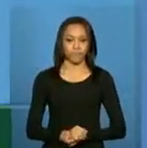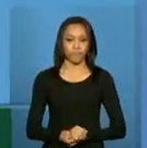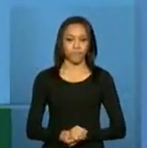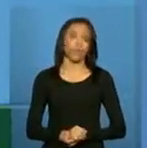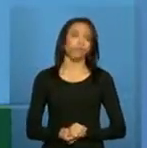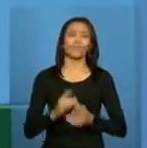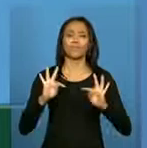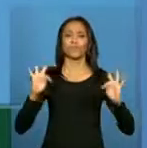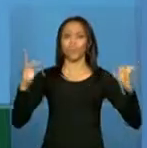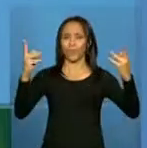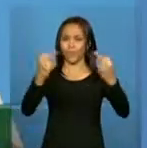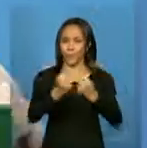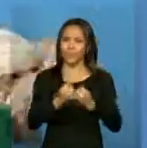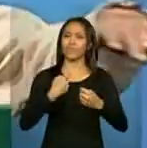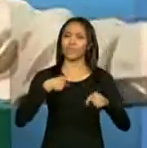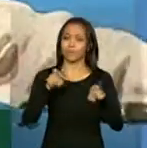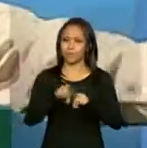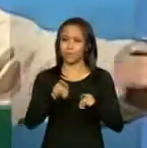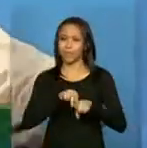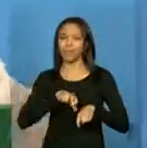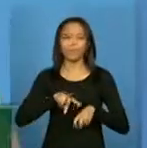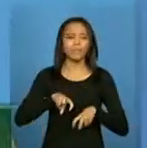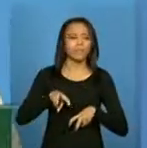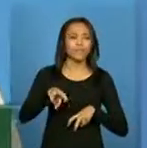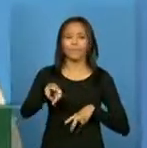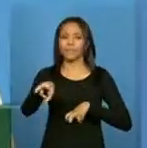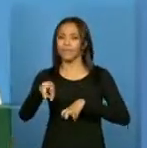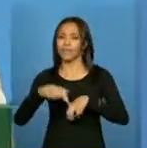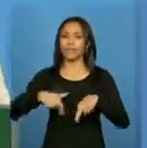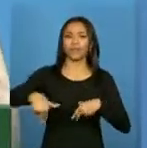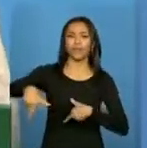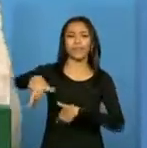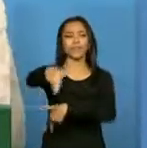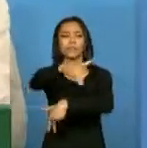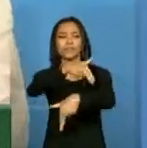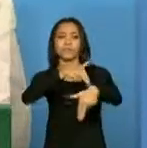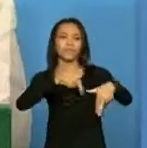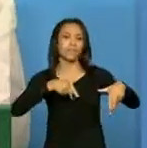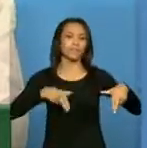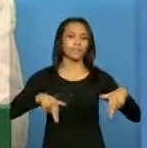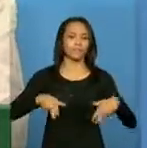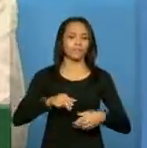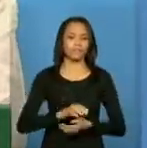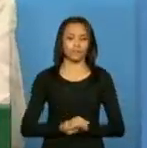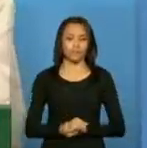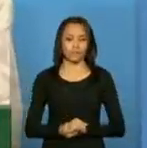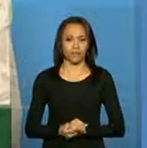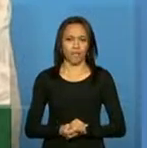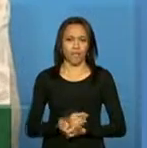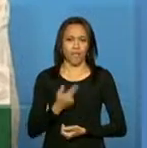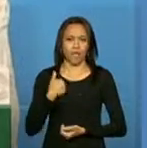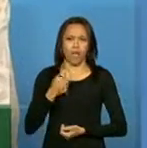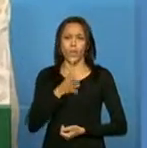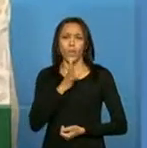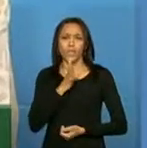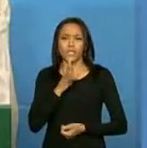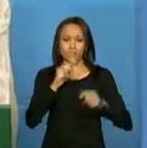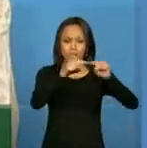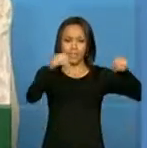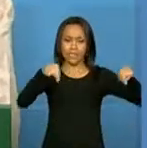como todos, eu também estava aí andando pelos corredores, basements, rooms, lá embaixo, nas